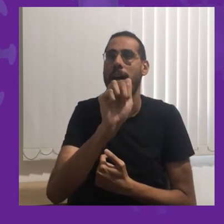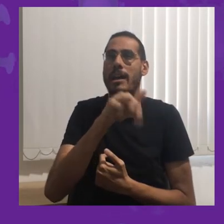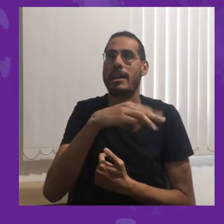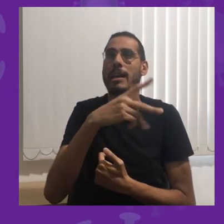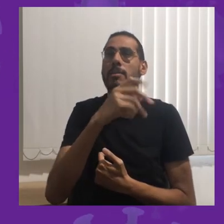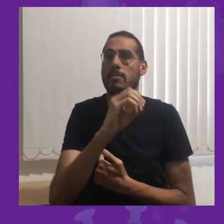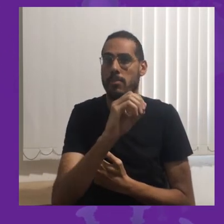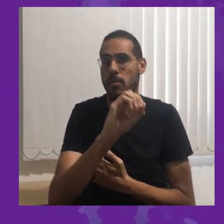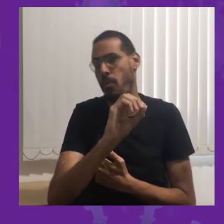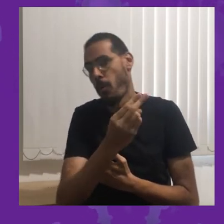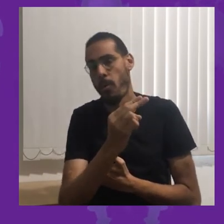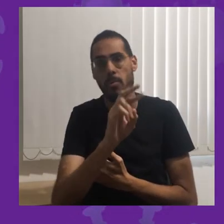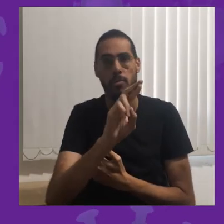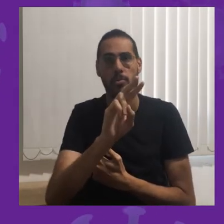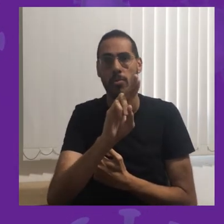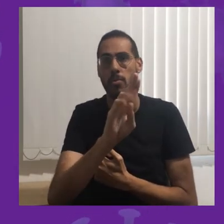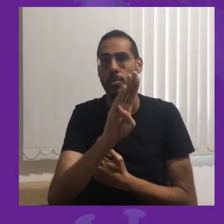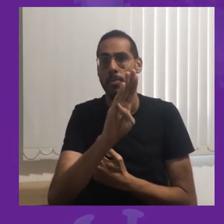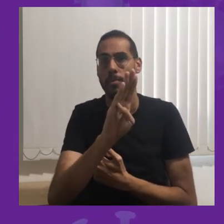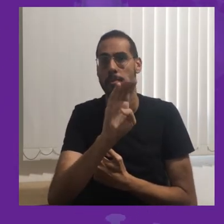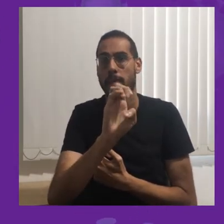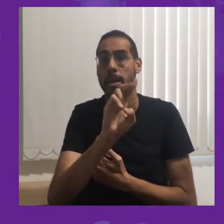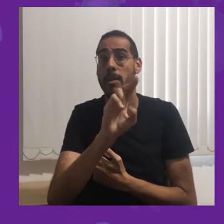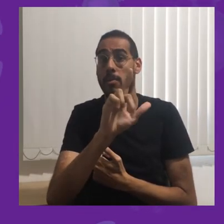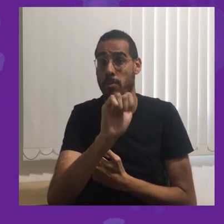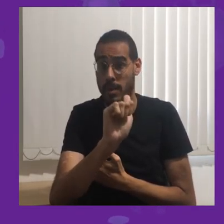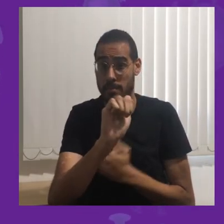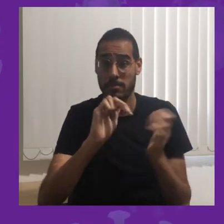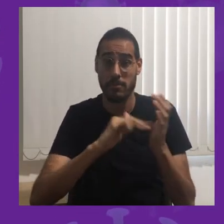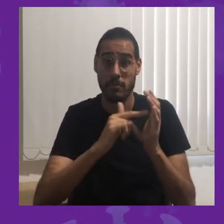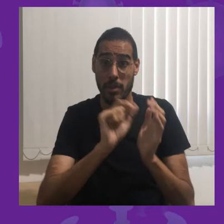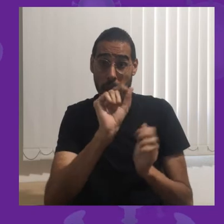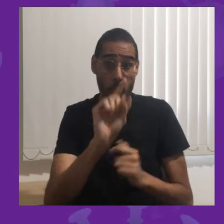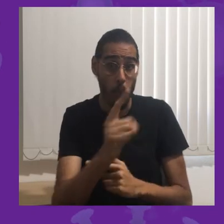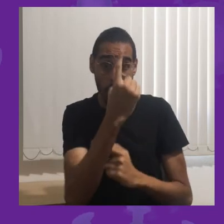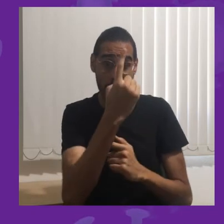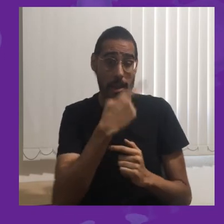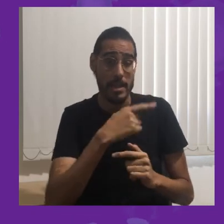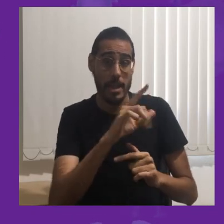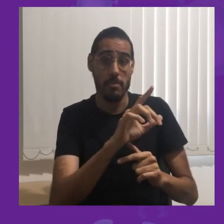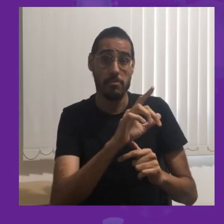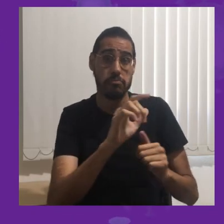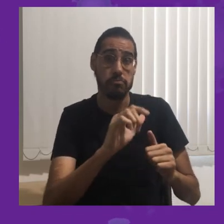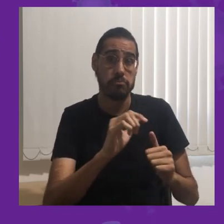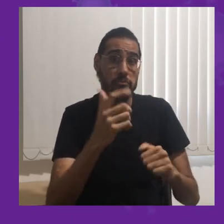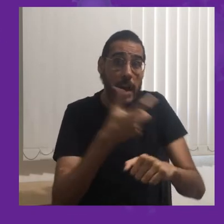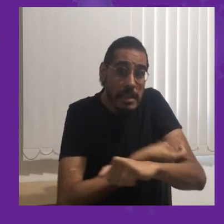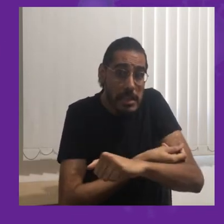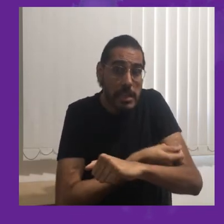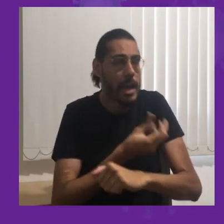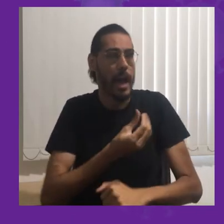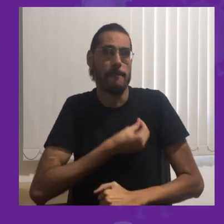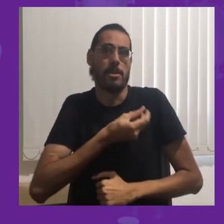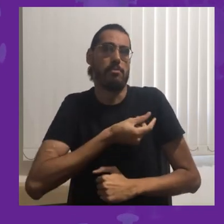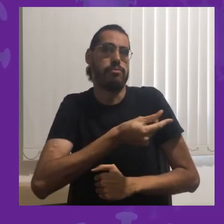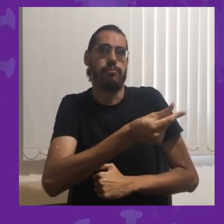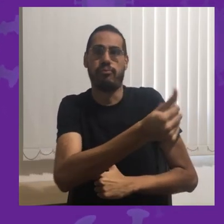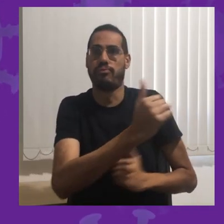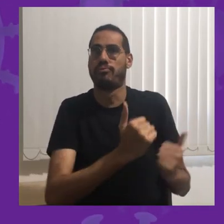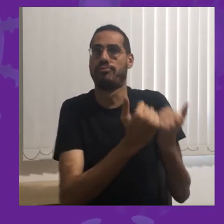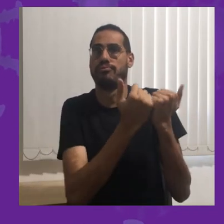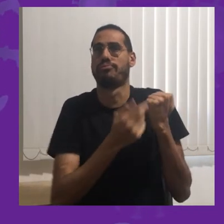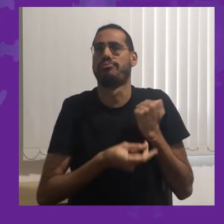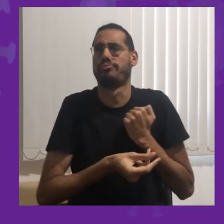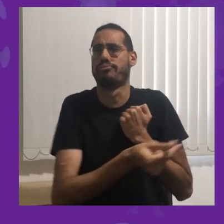sarampo ea rubéola são doenças que uma vez que você teve o que foi vacinado e fica definitivamente imunizado